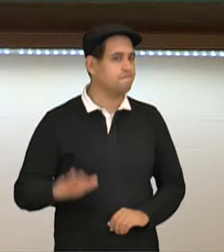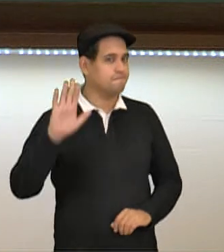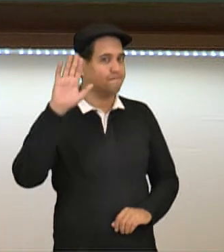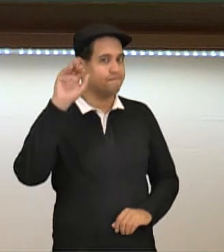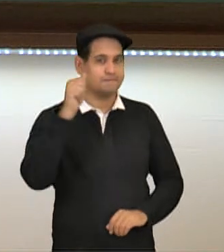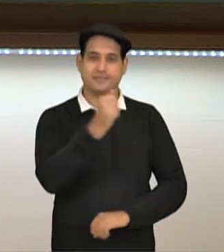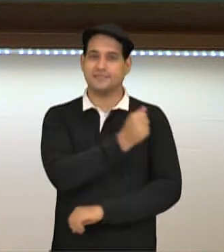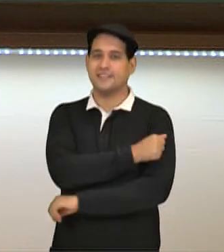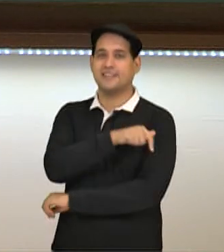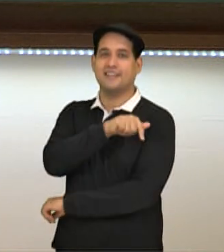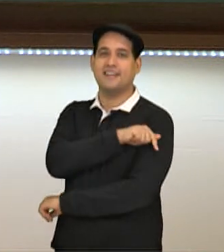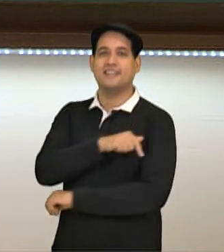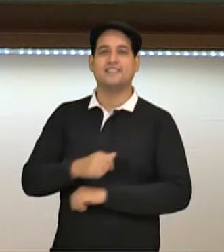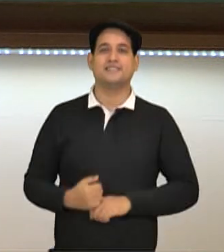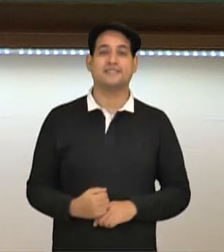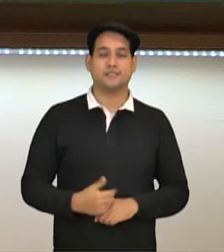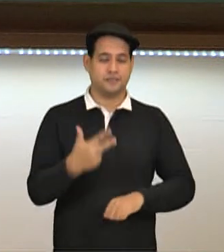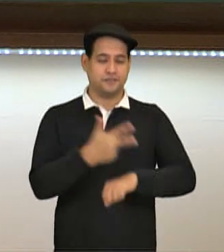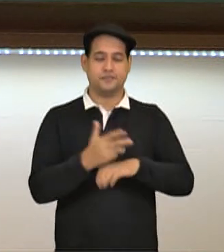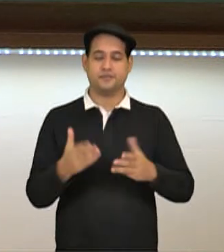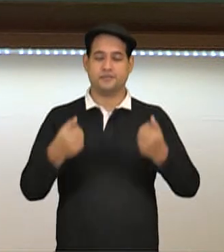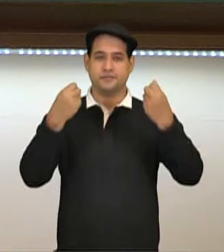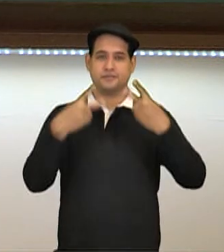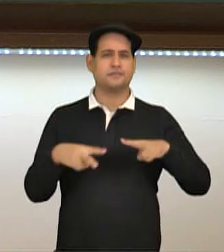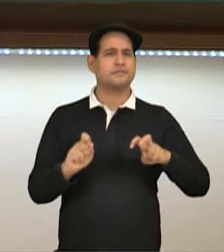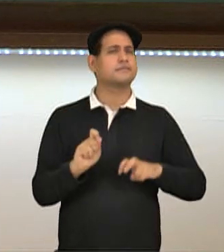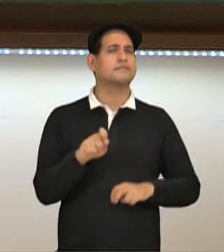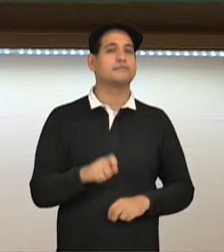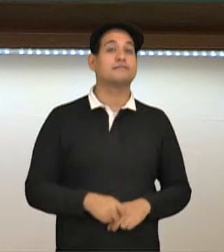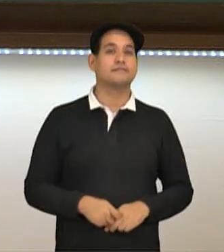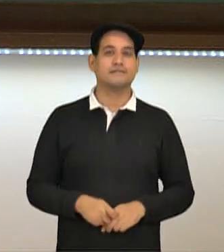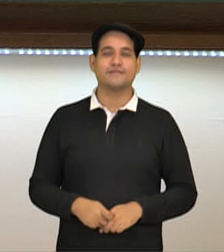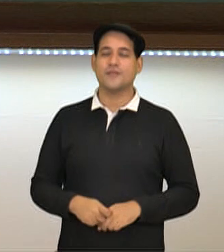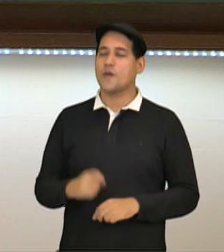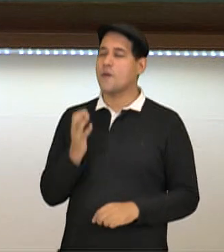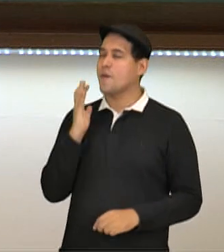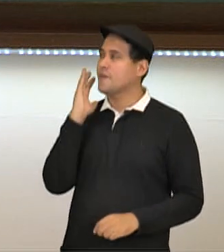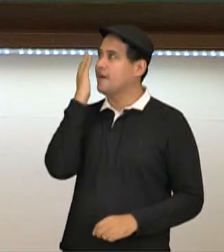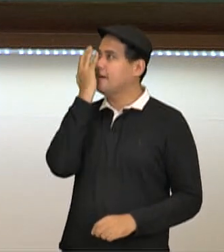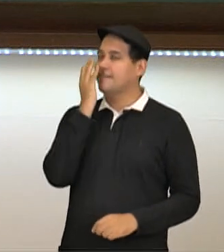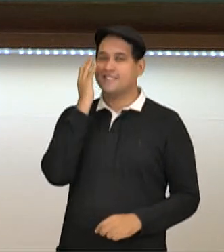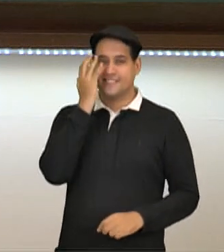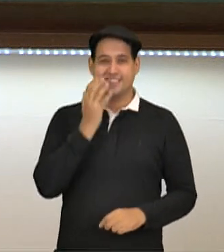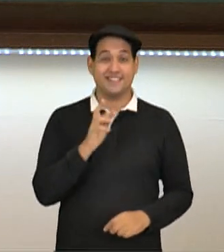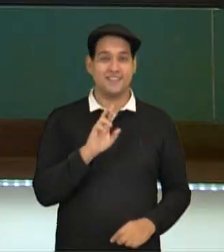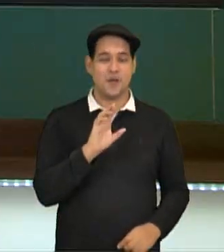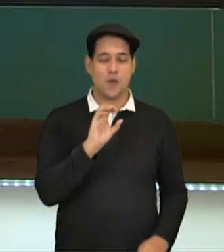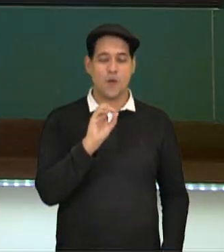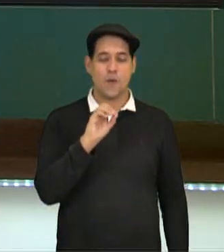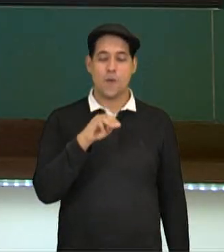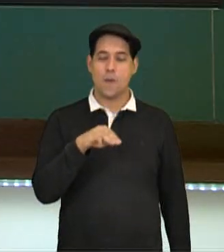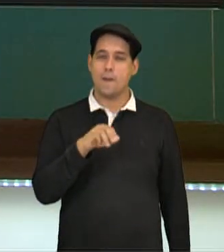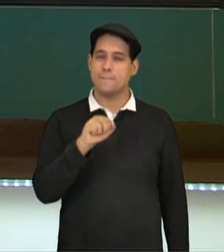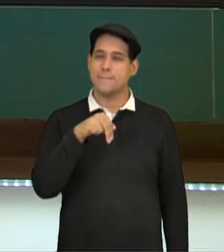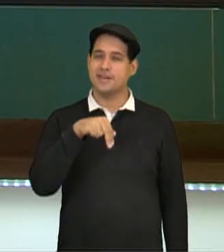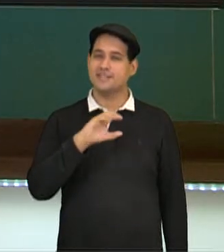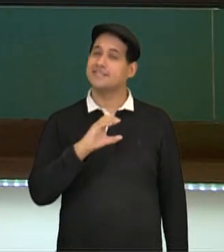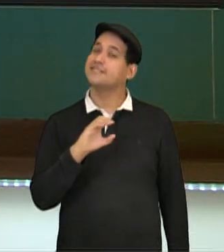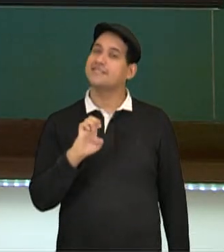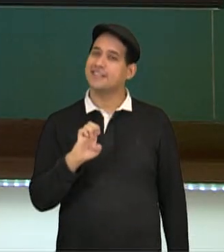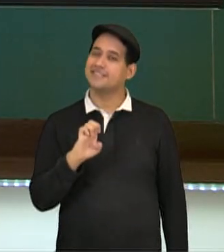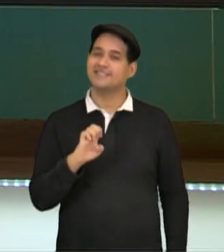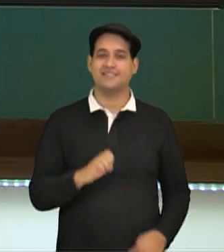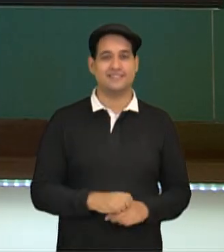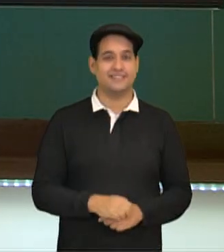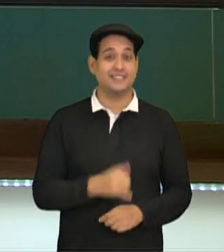Olá, estudantes do 7º ano. Neste vídeo vamos conversar um pouquinho sobre romance. Vamos trabalhar alguns elementos